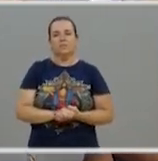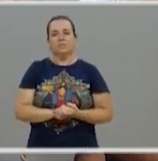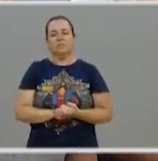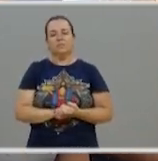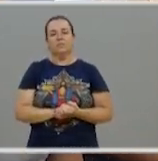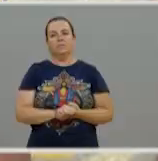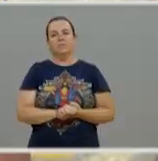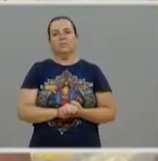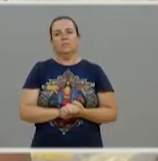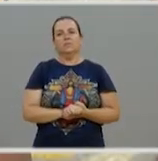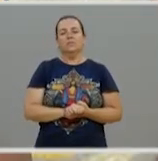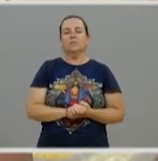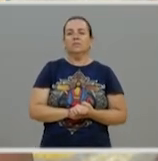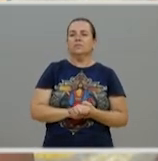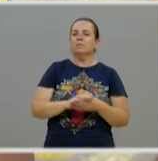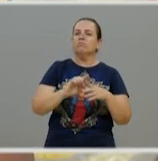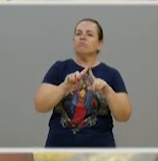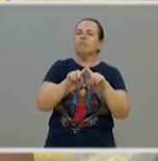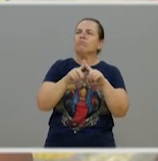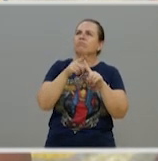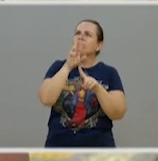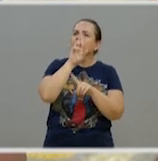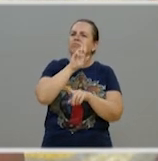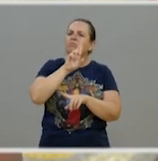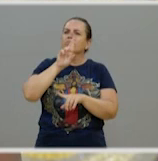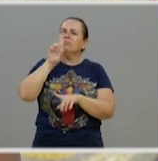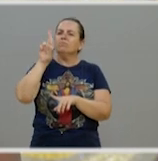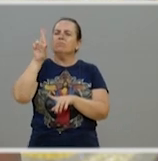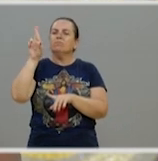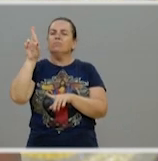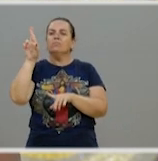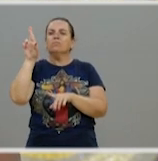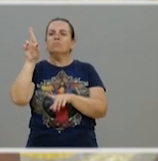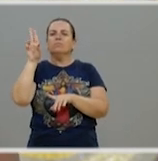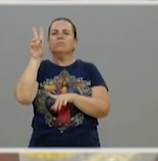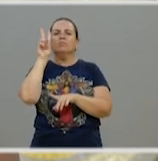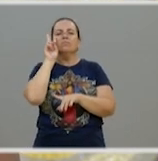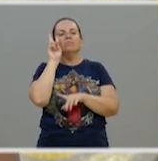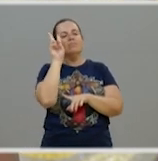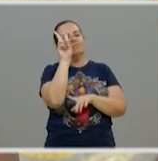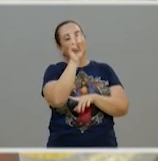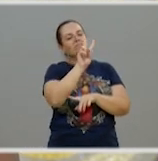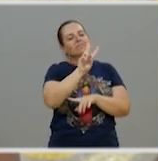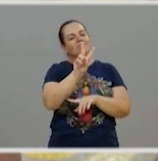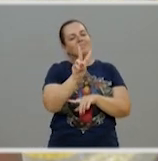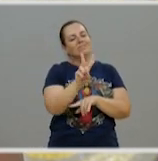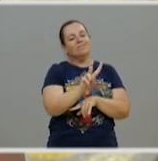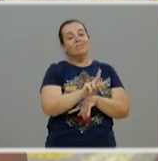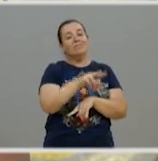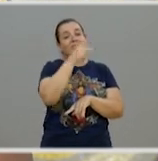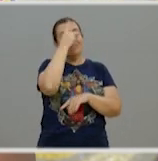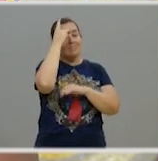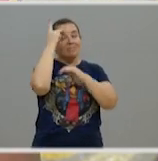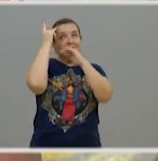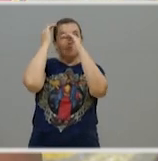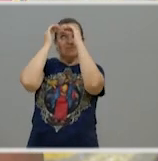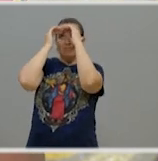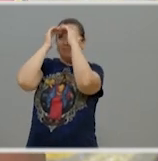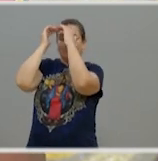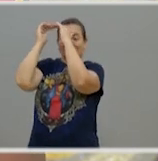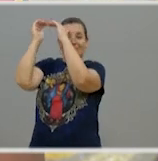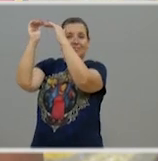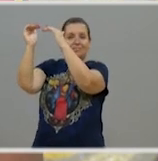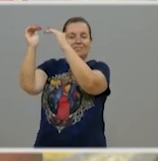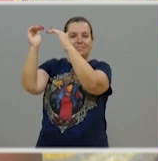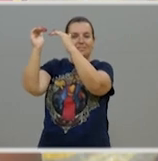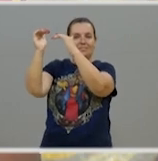salvação. Mas o Senhor pousa o olhar sobre os que o temem